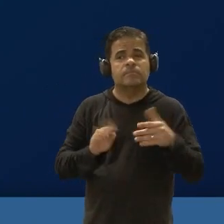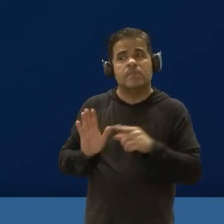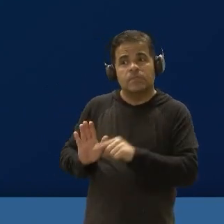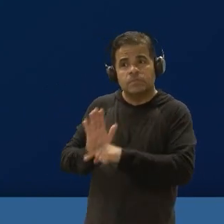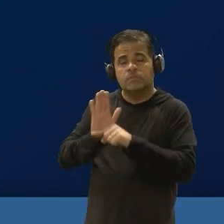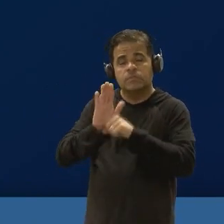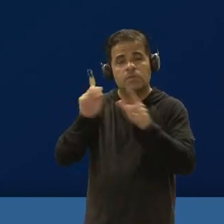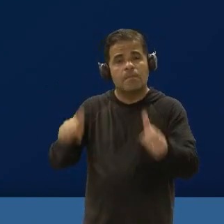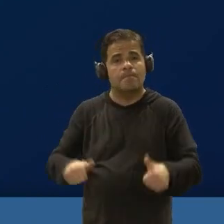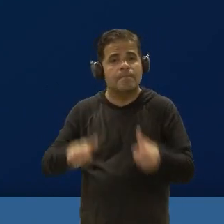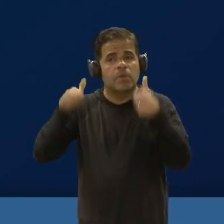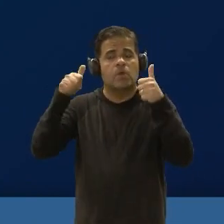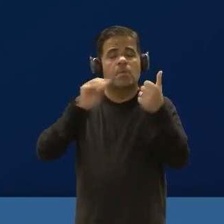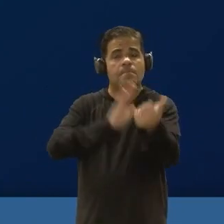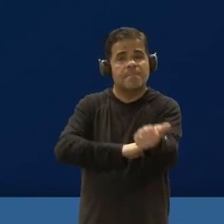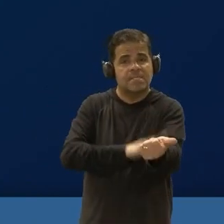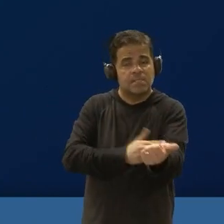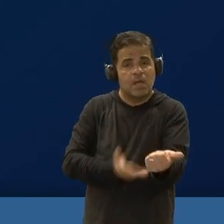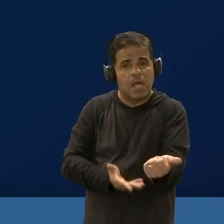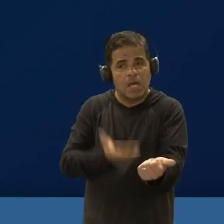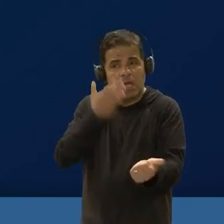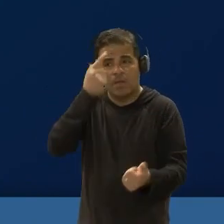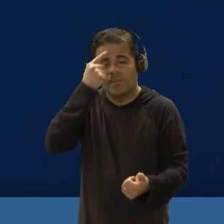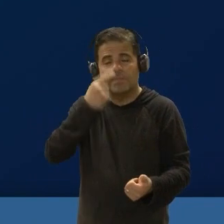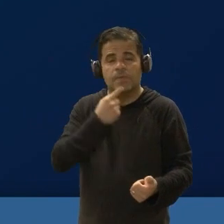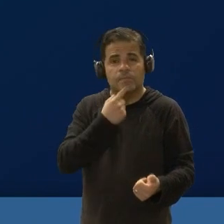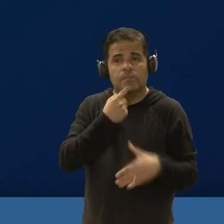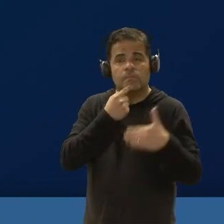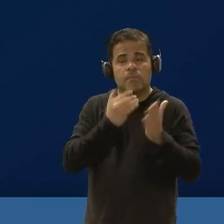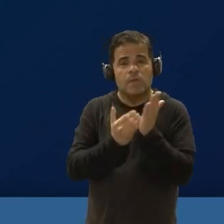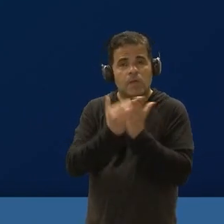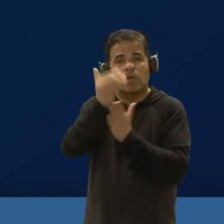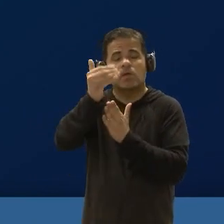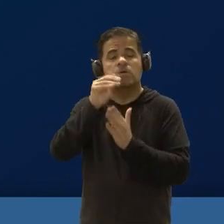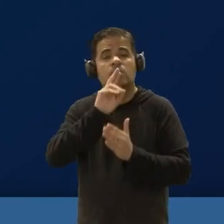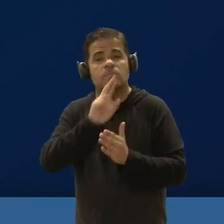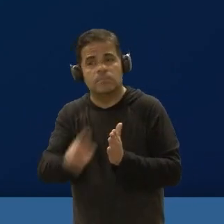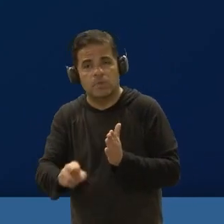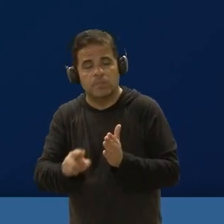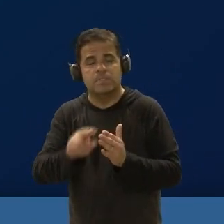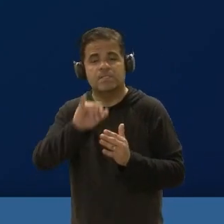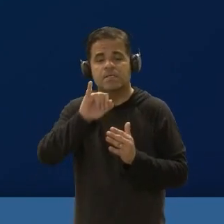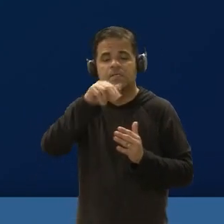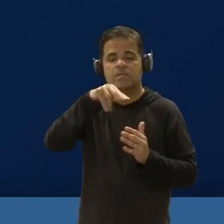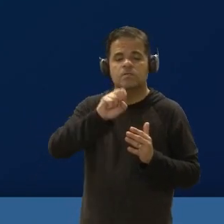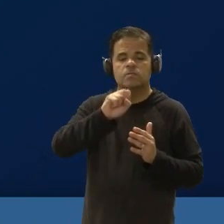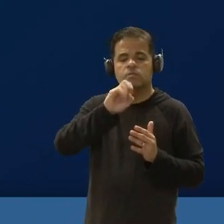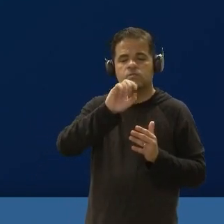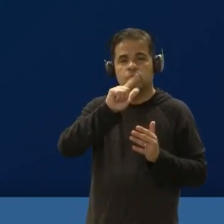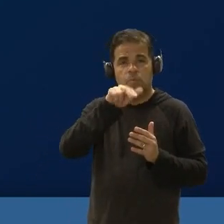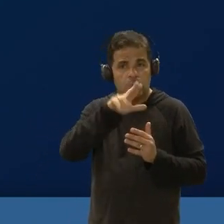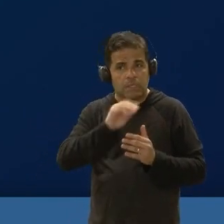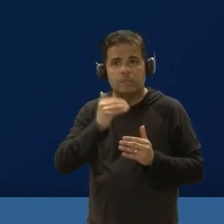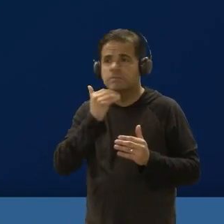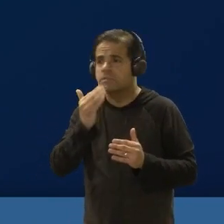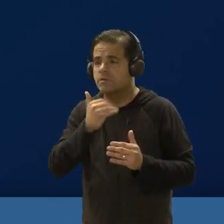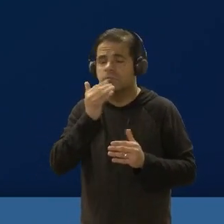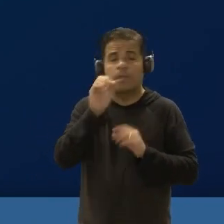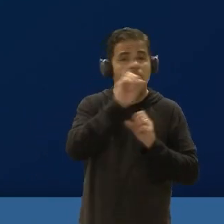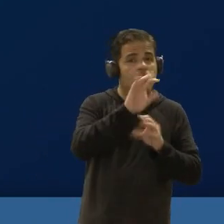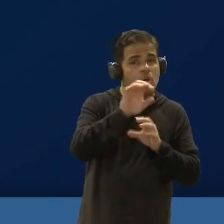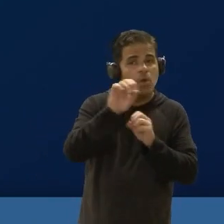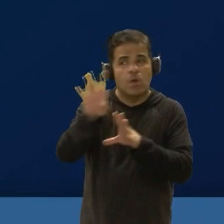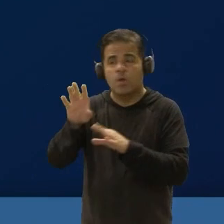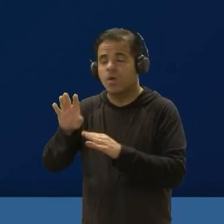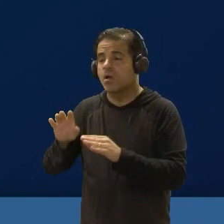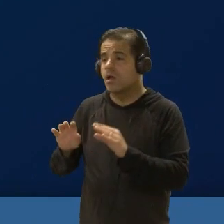contribui para a melhora da pressão arterial, do perfil lipídico e aumenta a resposta à insulina. Não dá para a gente não orientar a